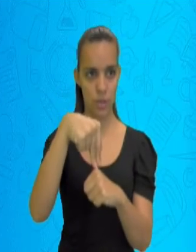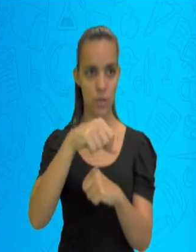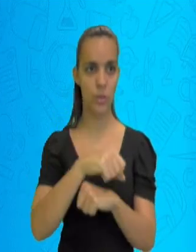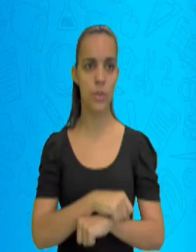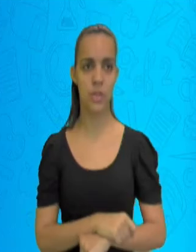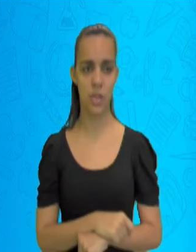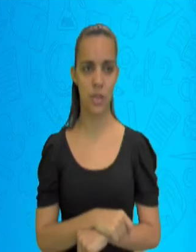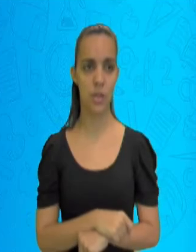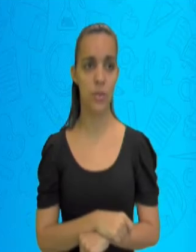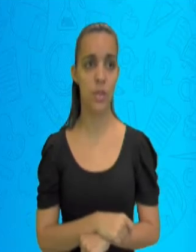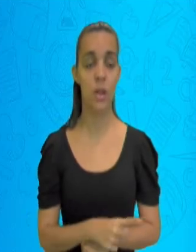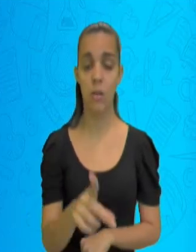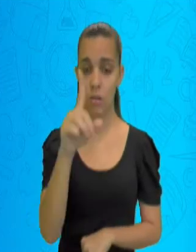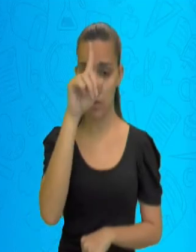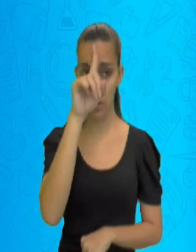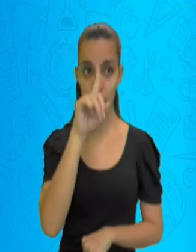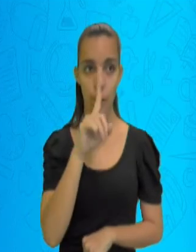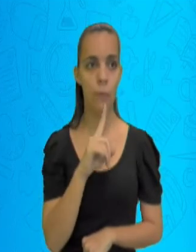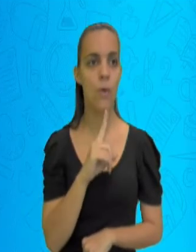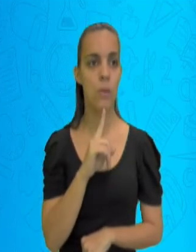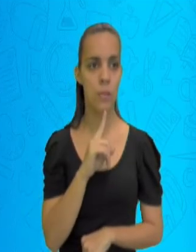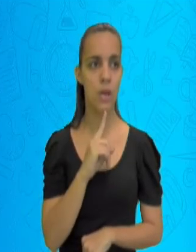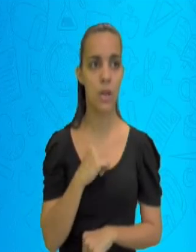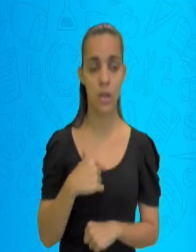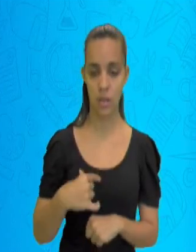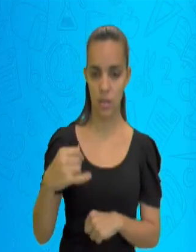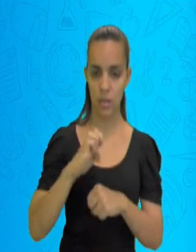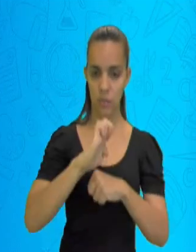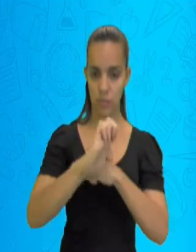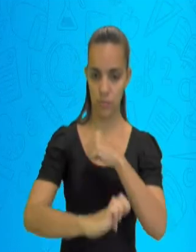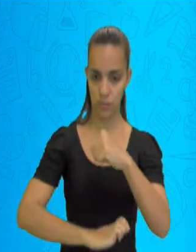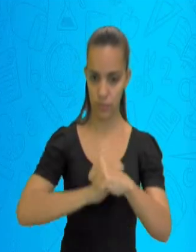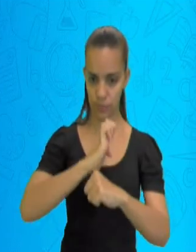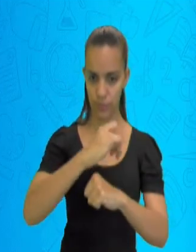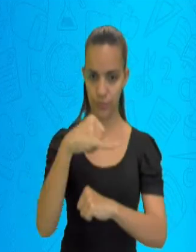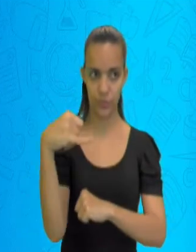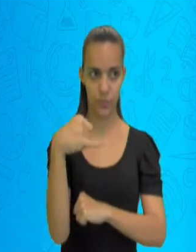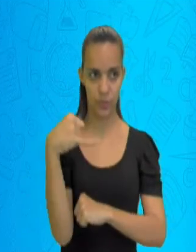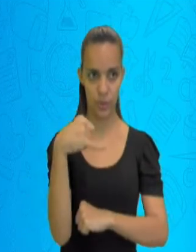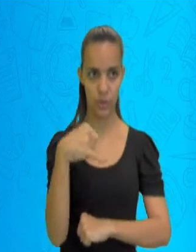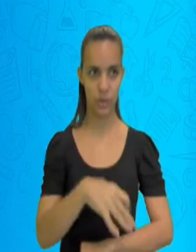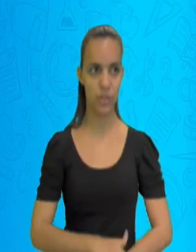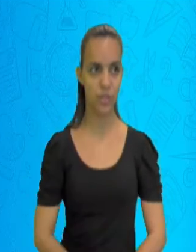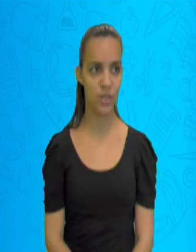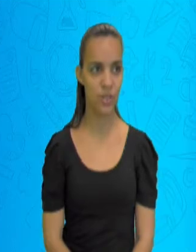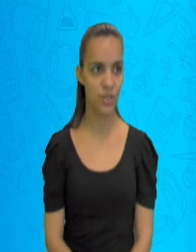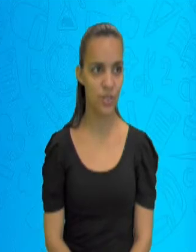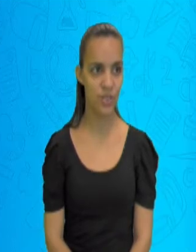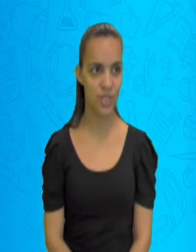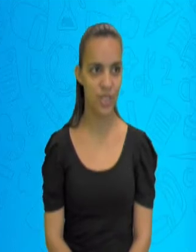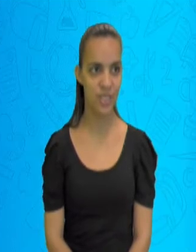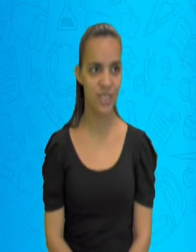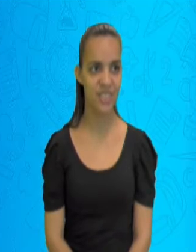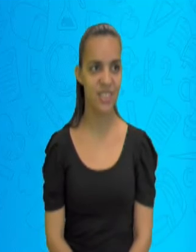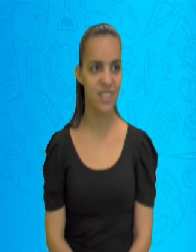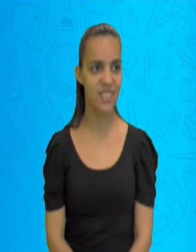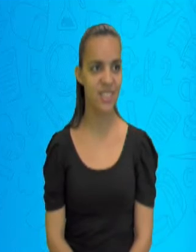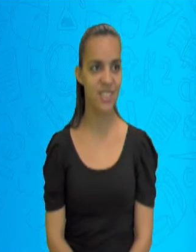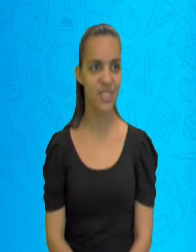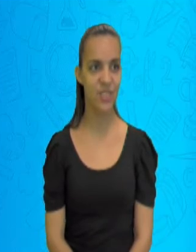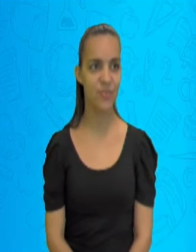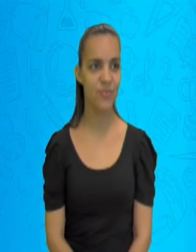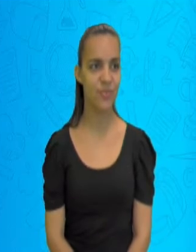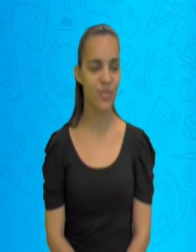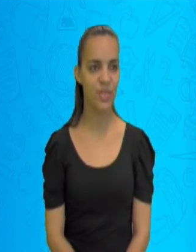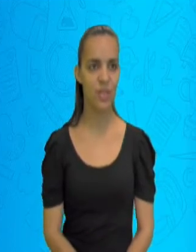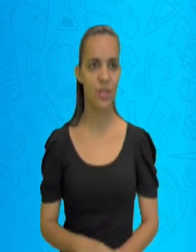núcleo, e em amarelo os elétrons. Muito bem, não parou por aí, mas